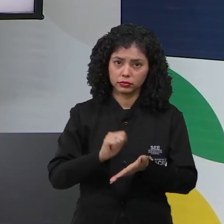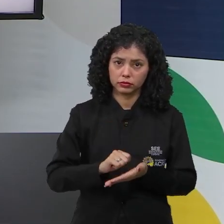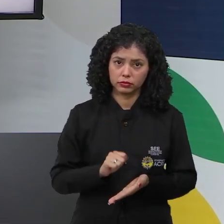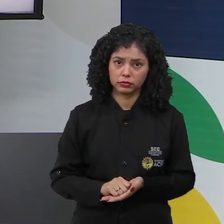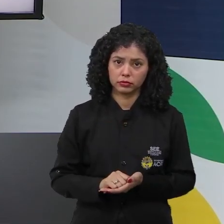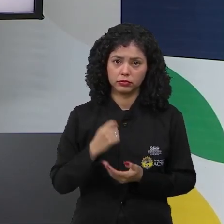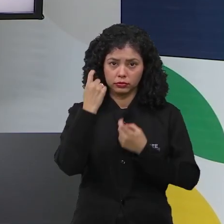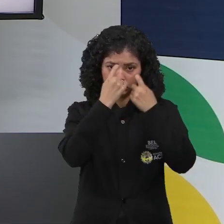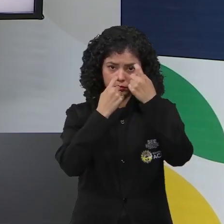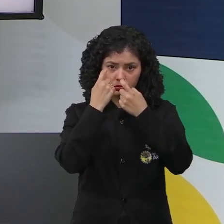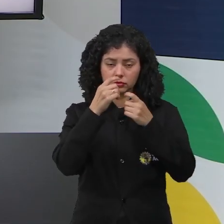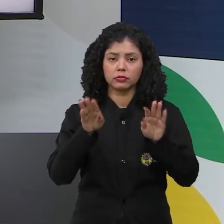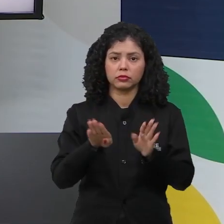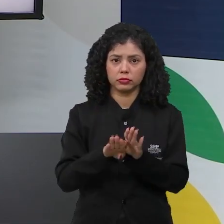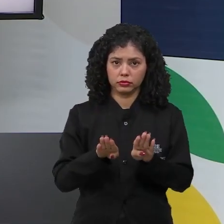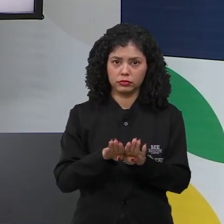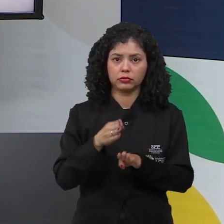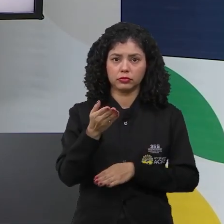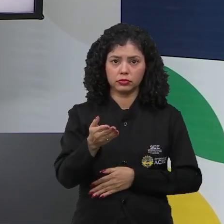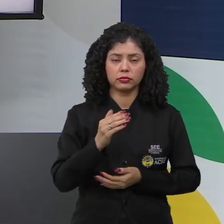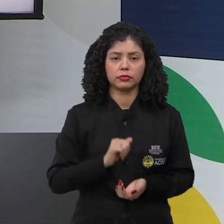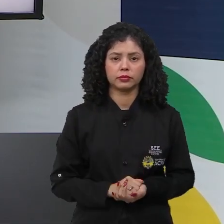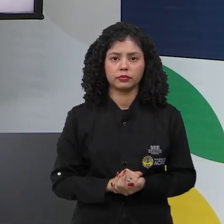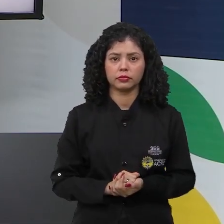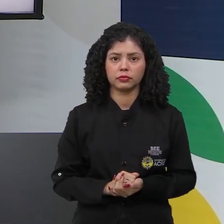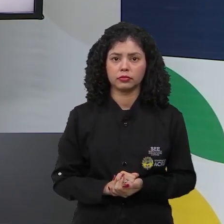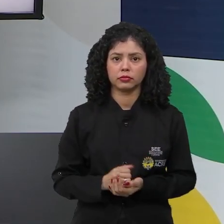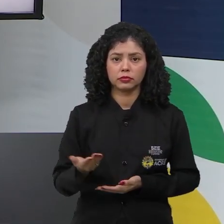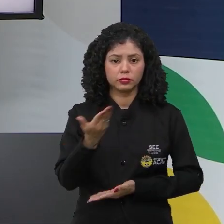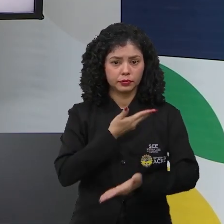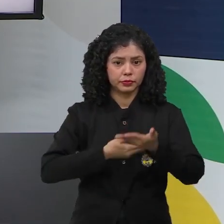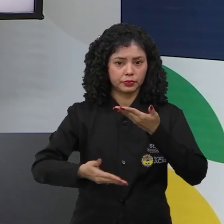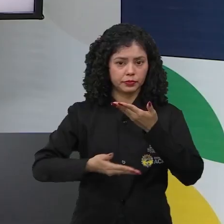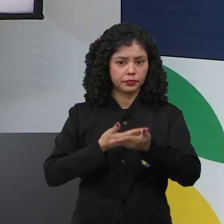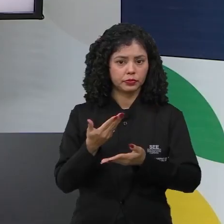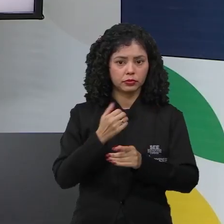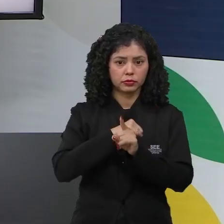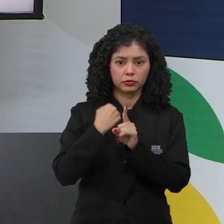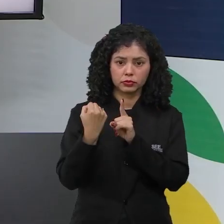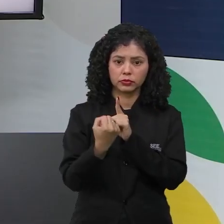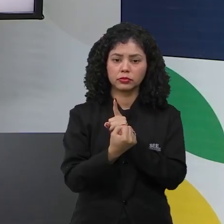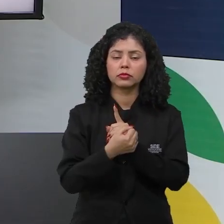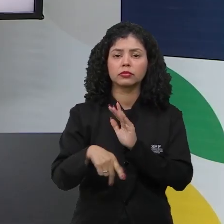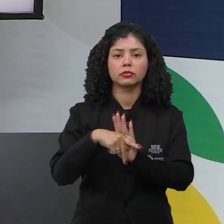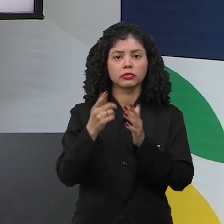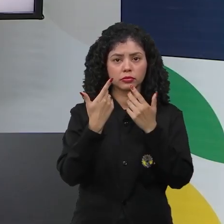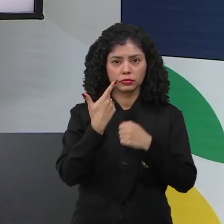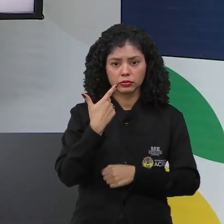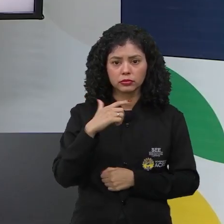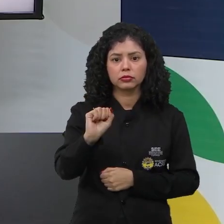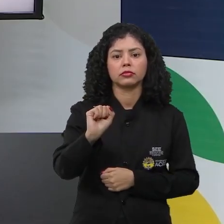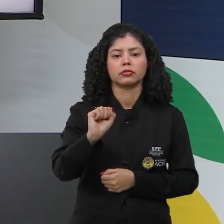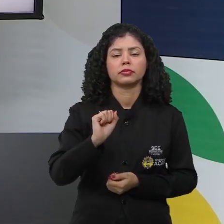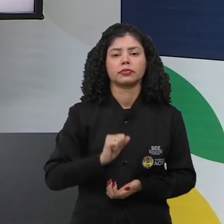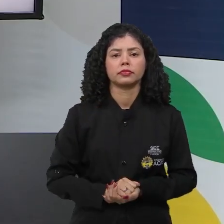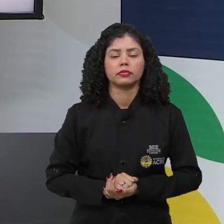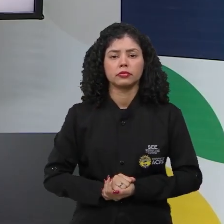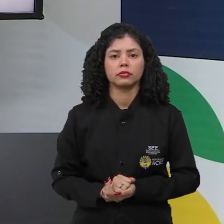ela se preocupa com isso, ela se preocupa com essas relações sociais da língua, se preocupa com